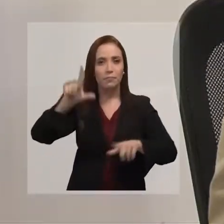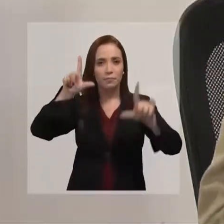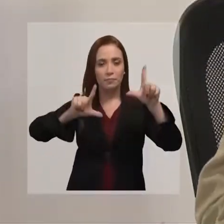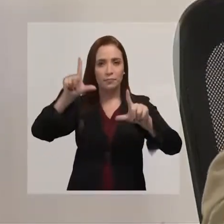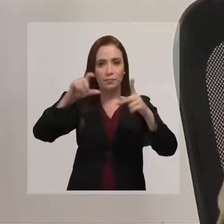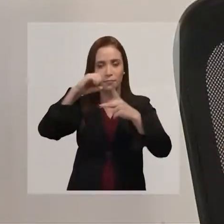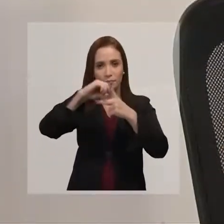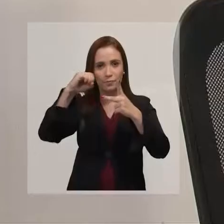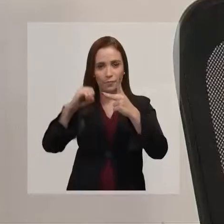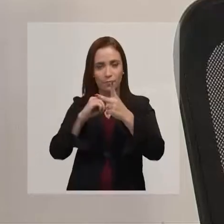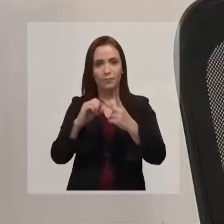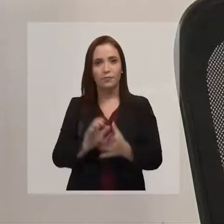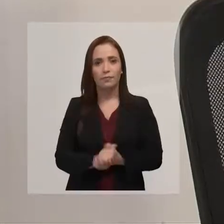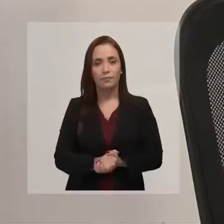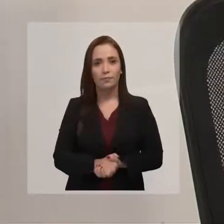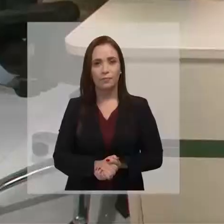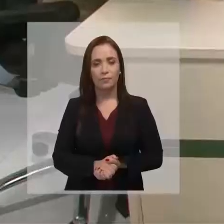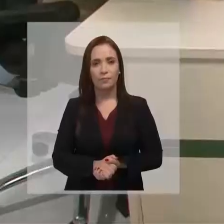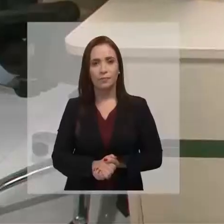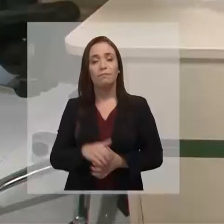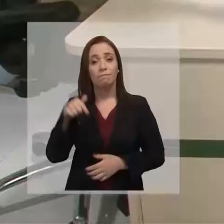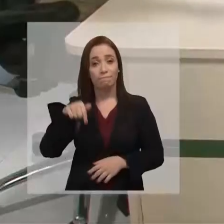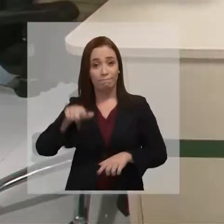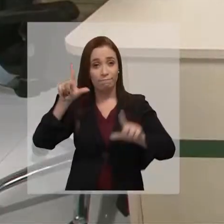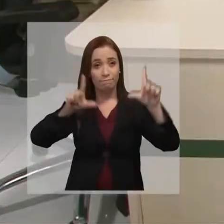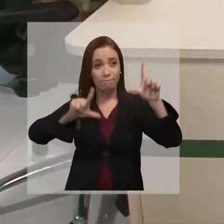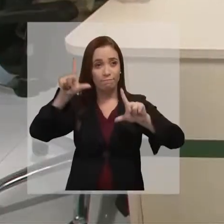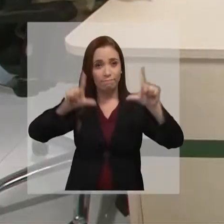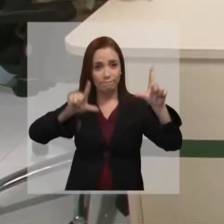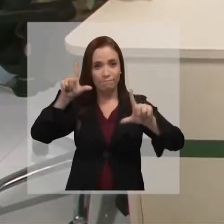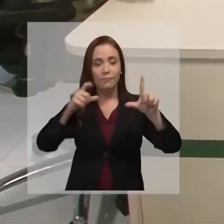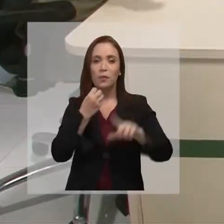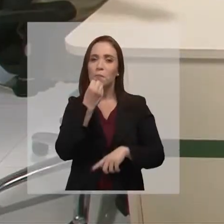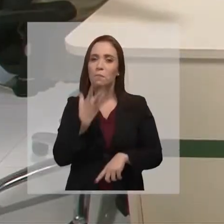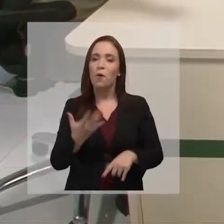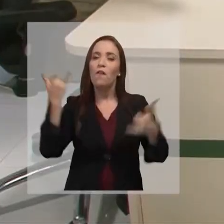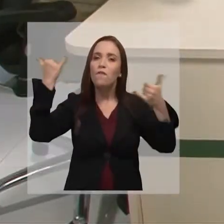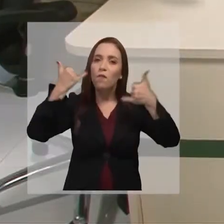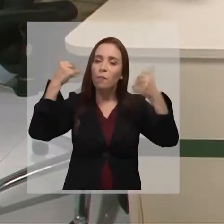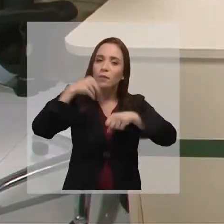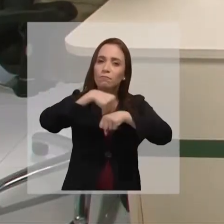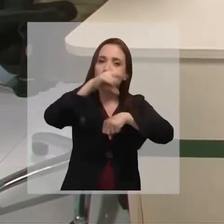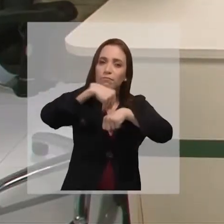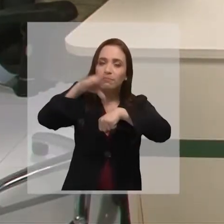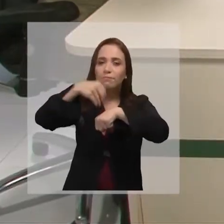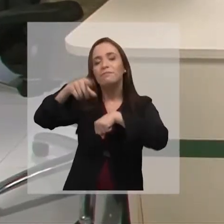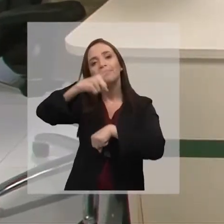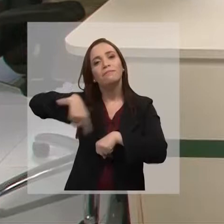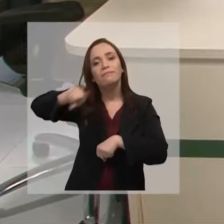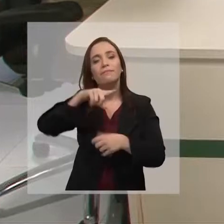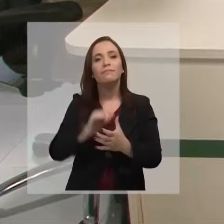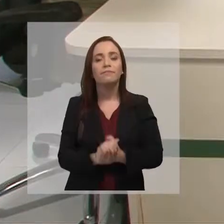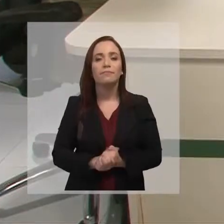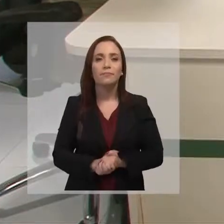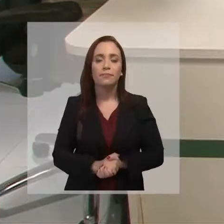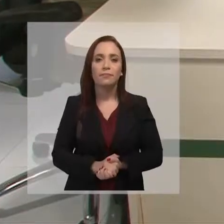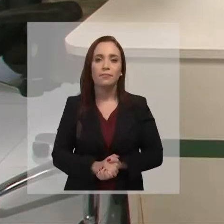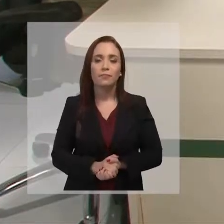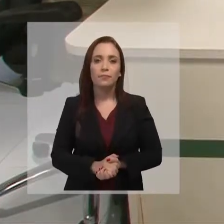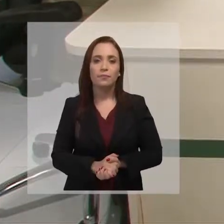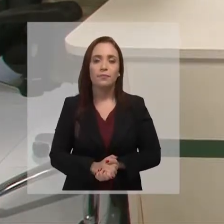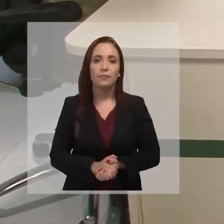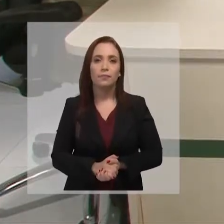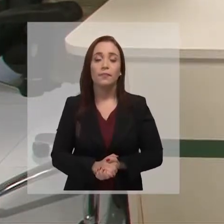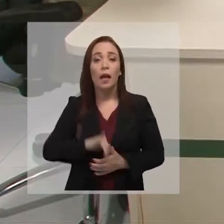jornal, no Pela Ordem, que é esse programa que favorece a boa formação da opinião pública do fortalezense. Paulo, aproveitando